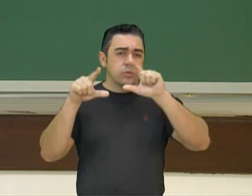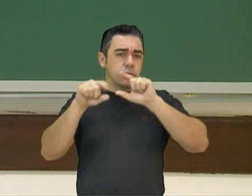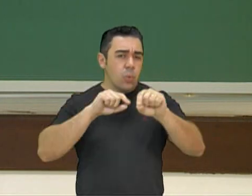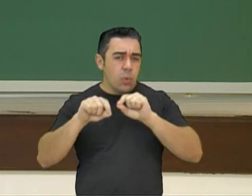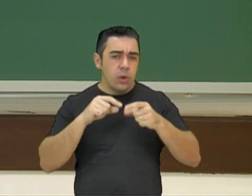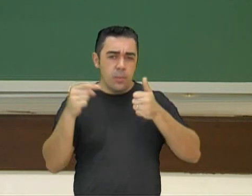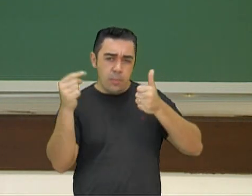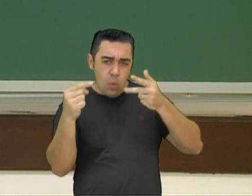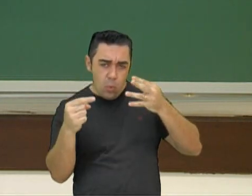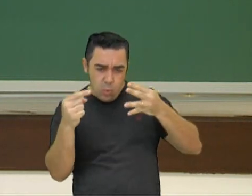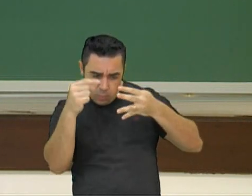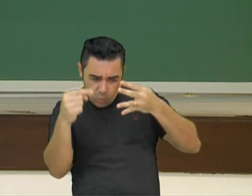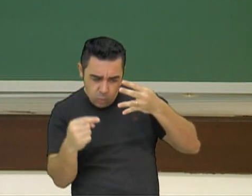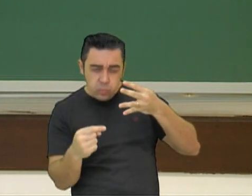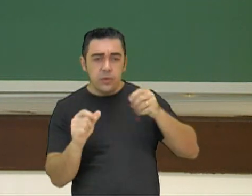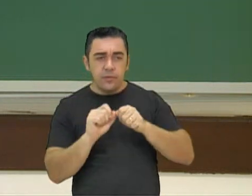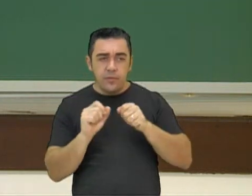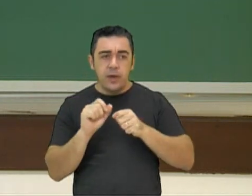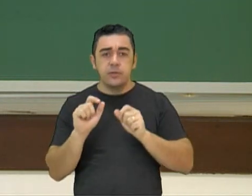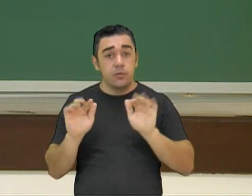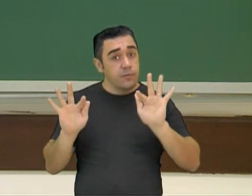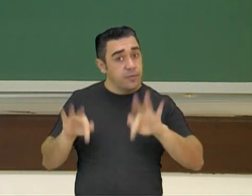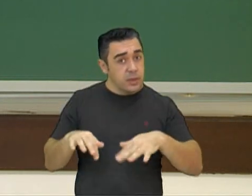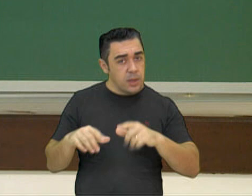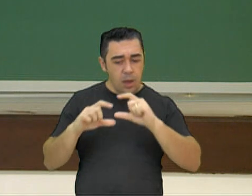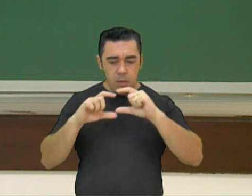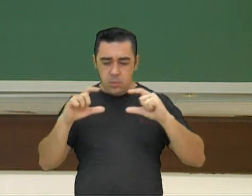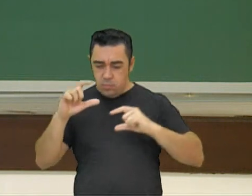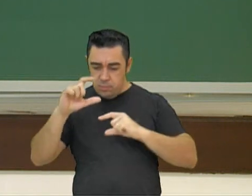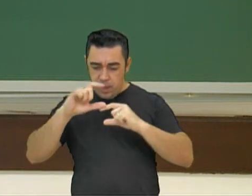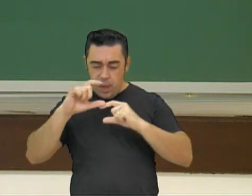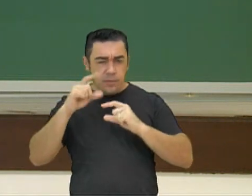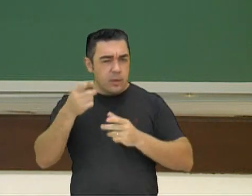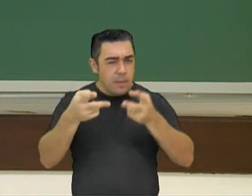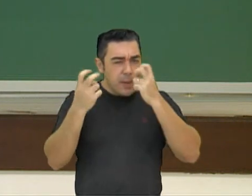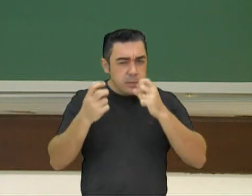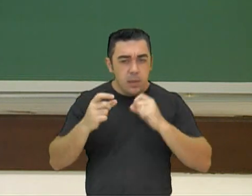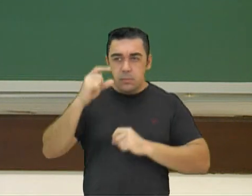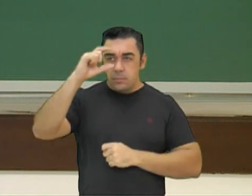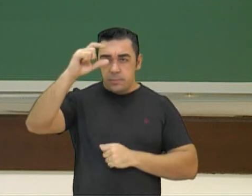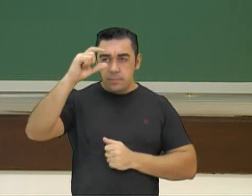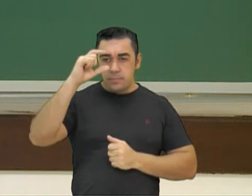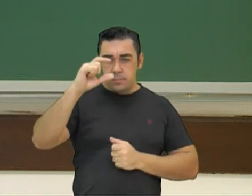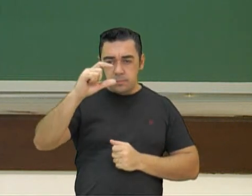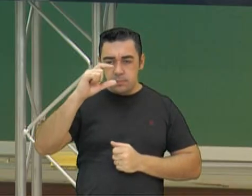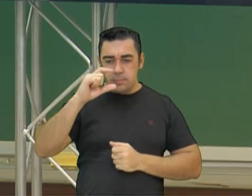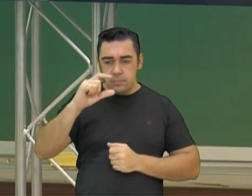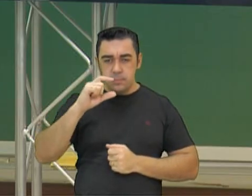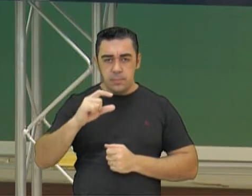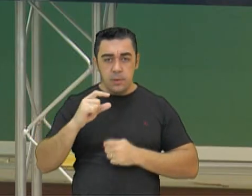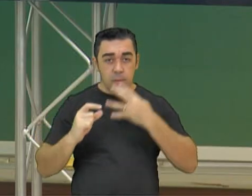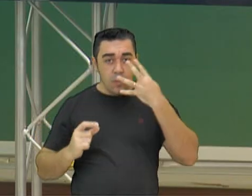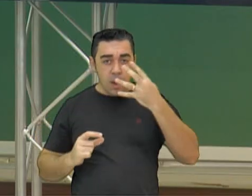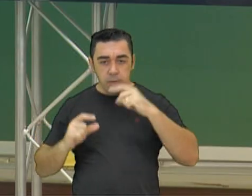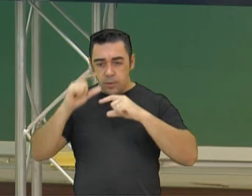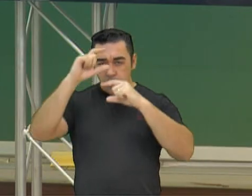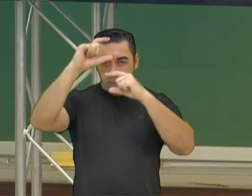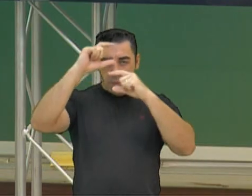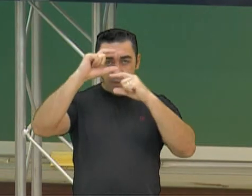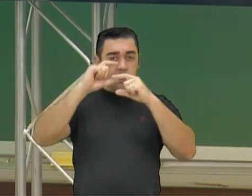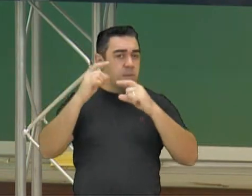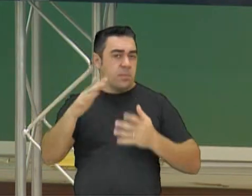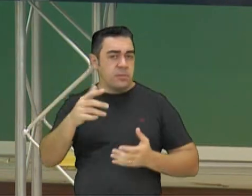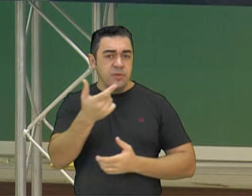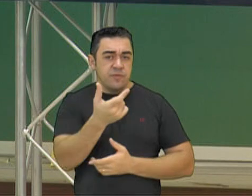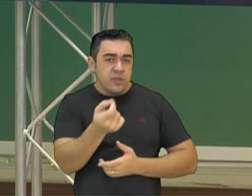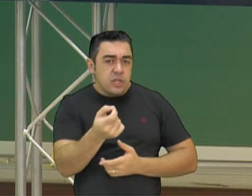né? E aí um parágrafo final, né? Mais ou menos. Percebe que se você colocou mais ou menos essas linhas, você vai ter aí de 20 a 30